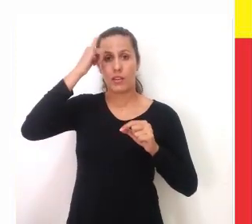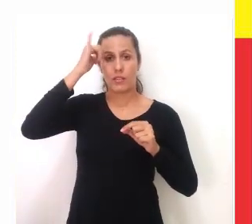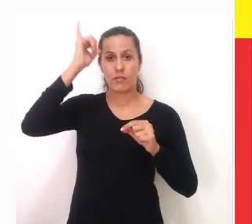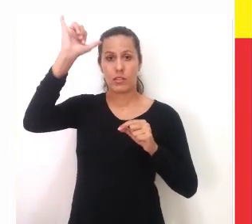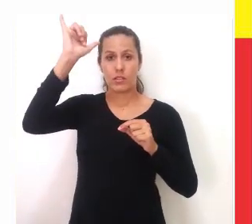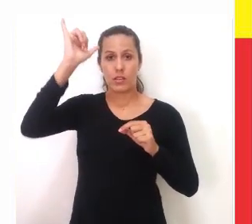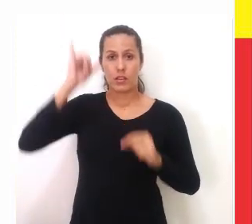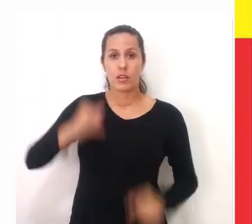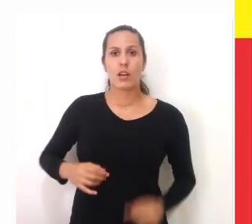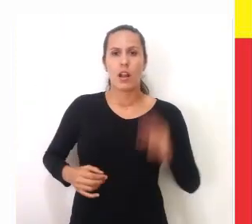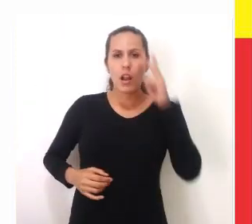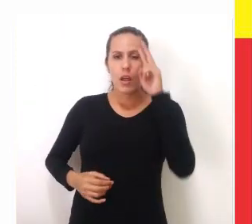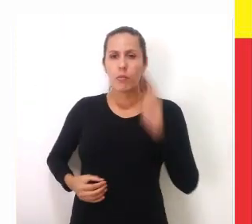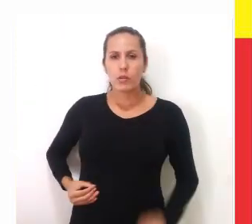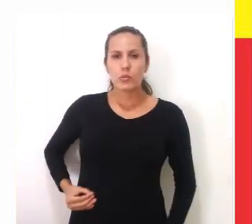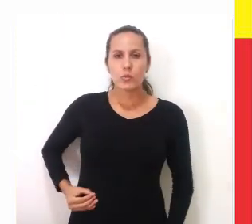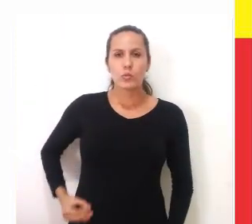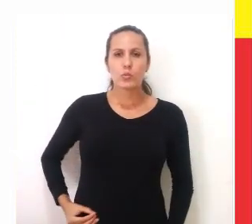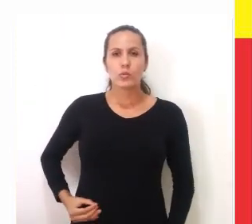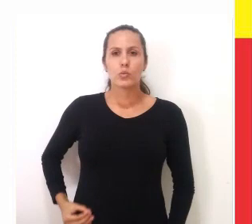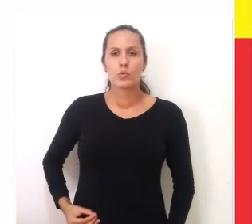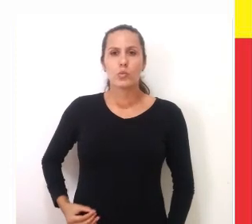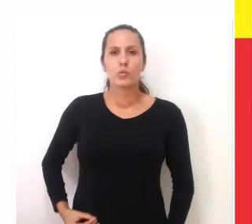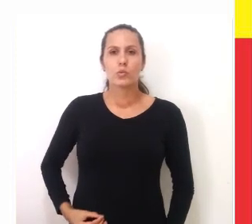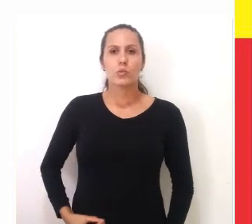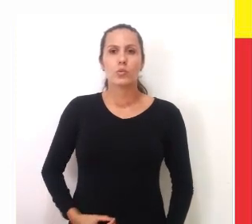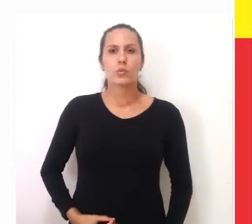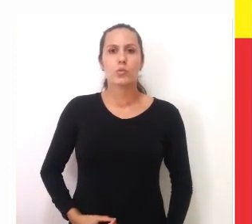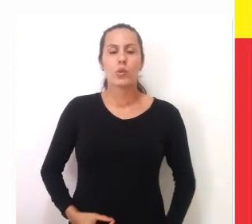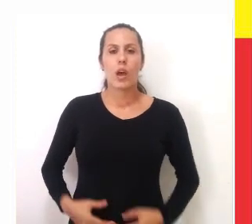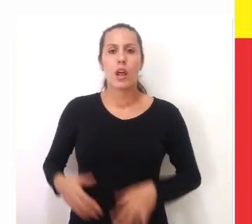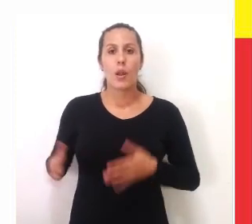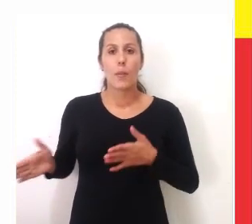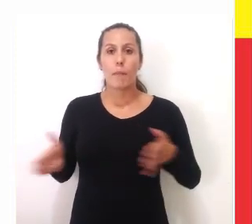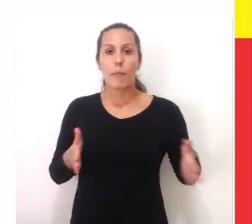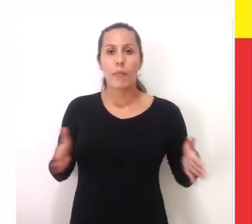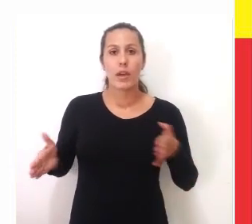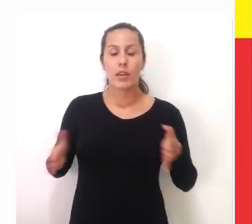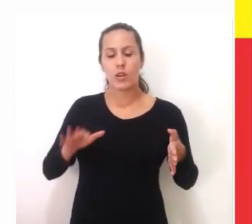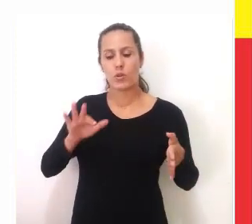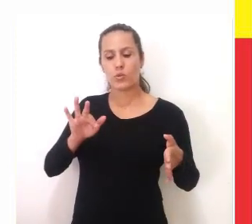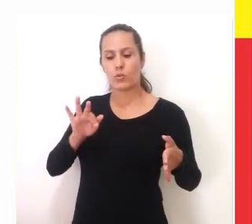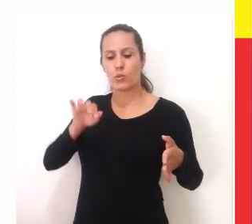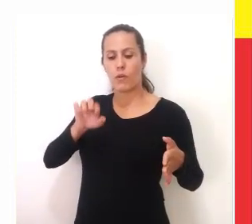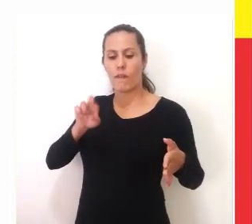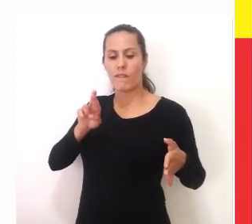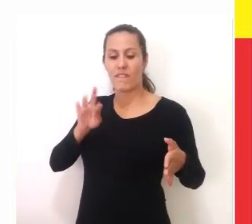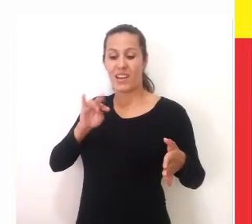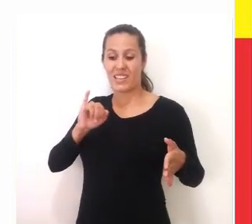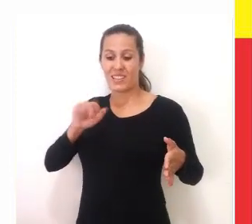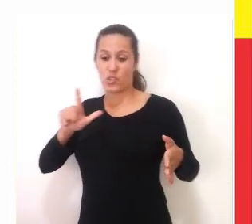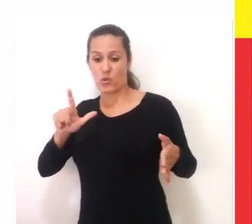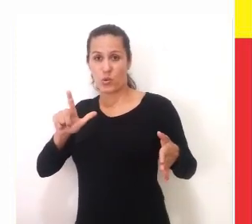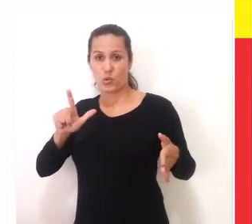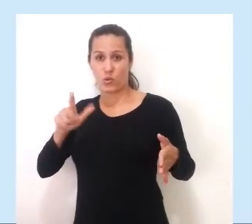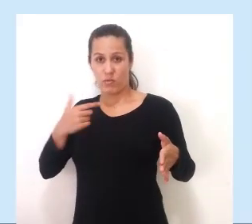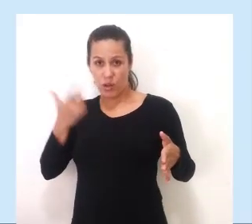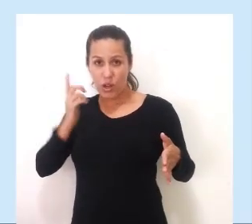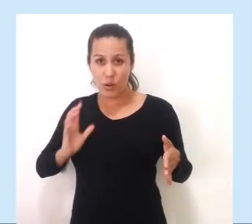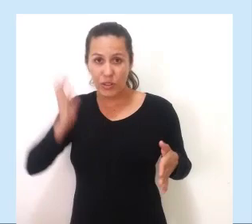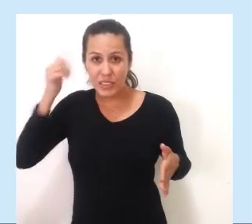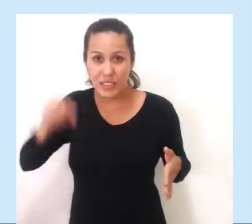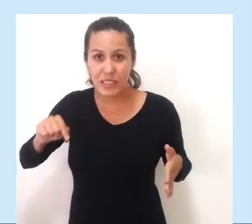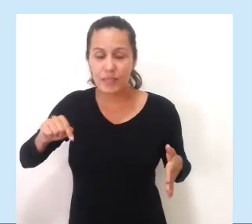o ovário a liberar o óvulo. Ou seja, a menina não vai ter